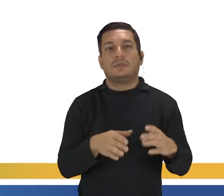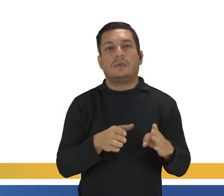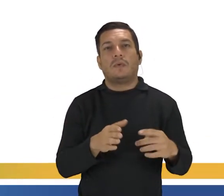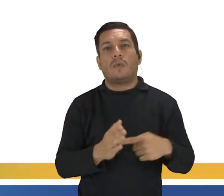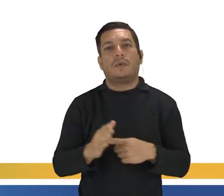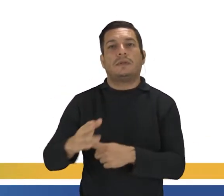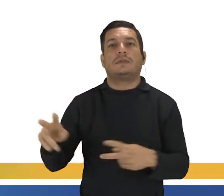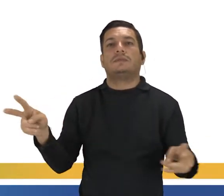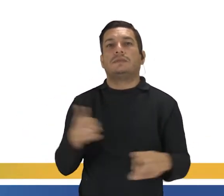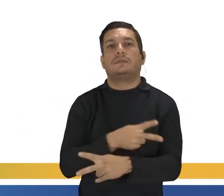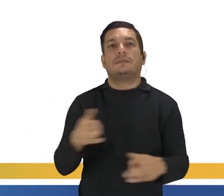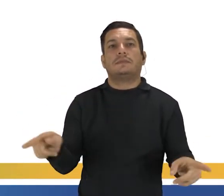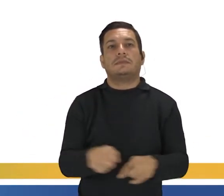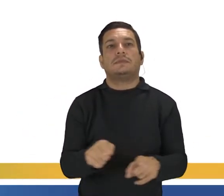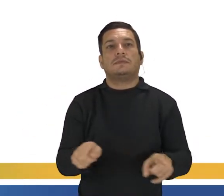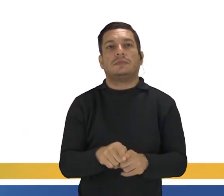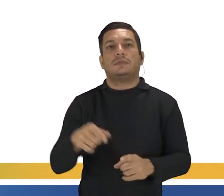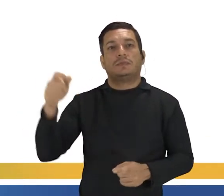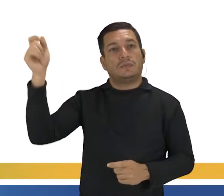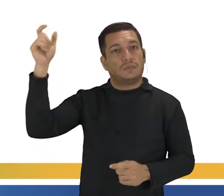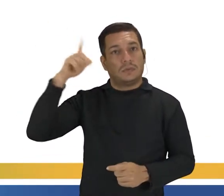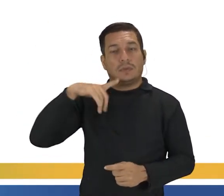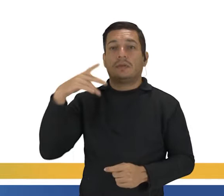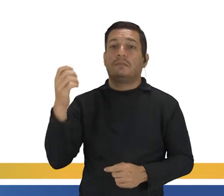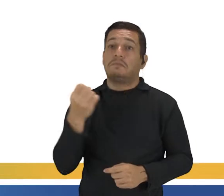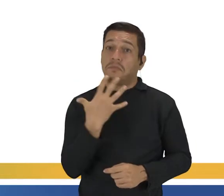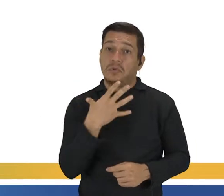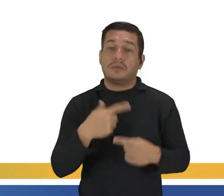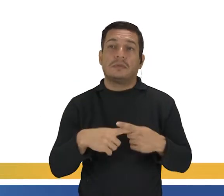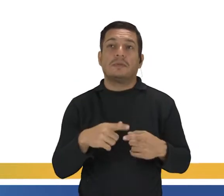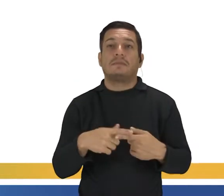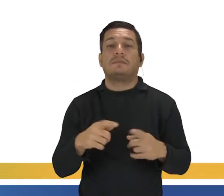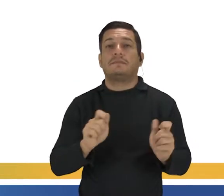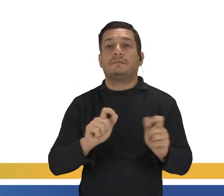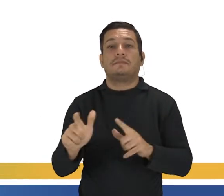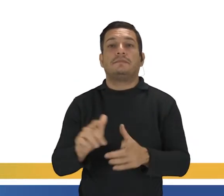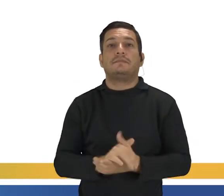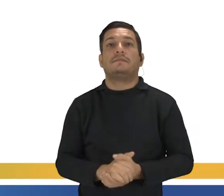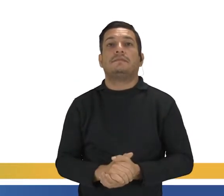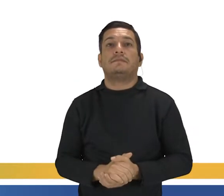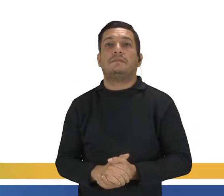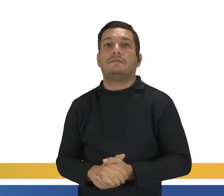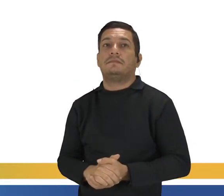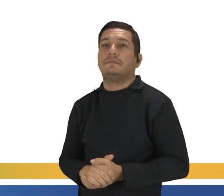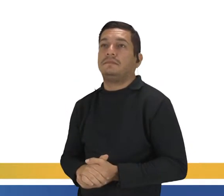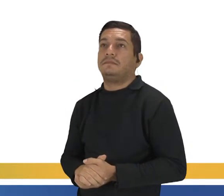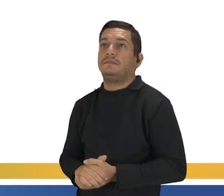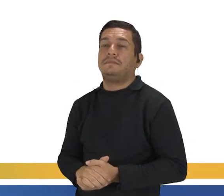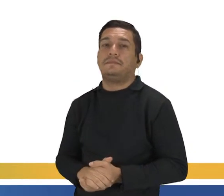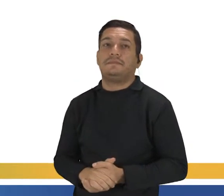dos ventos e com luz solar abundante. Ainda aí na tela, acompanhe a leitura.